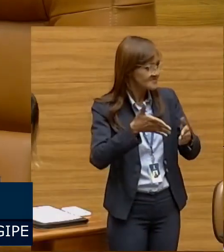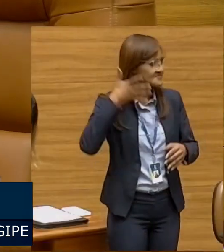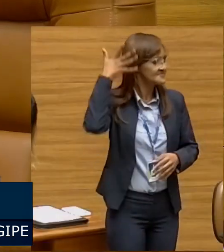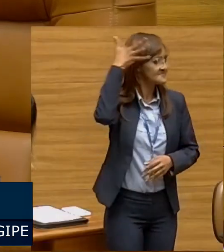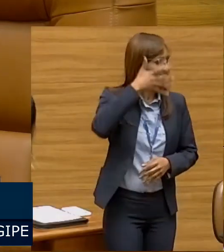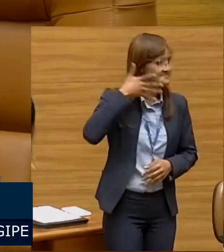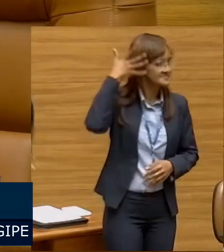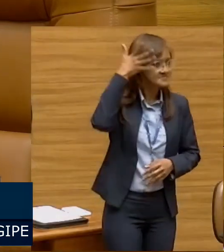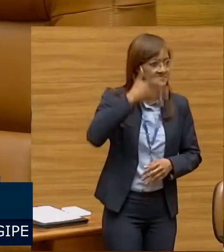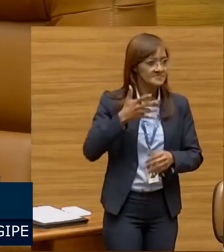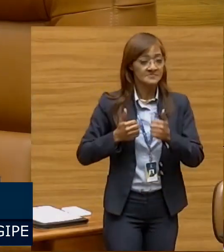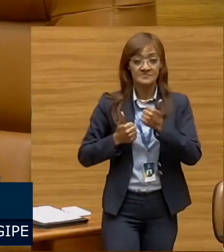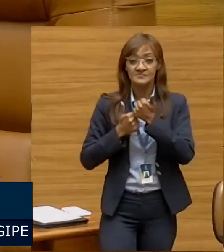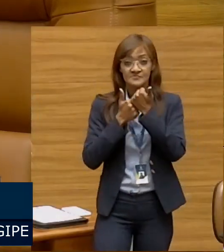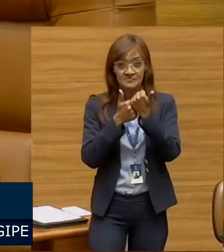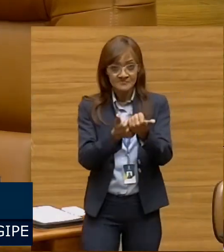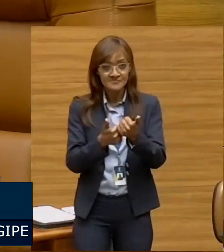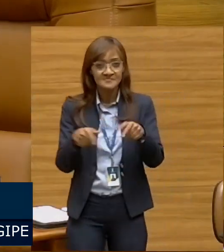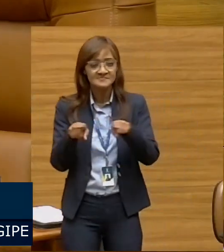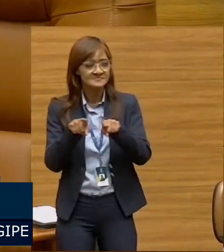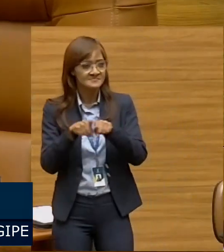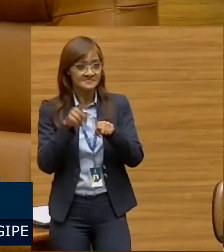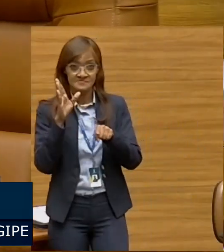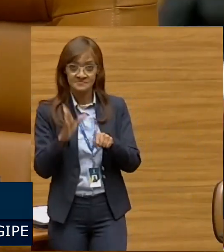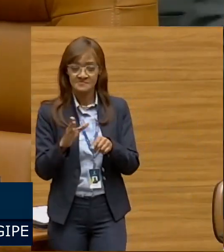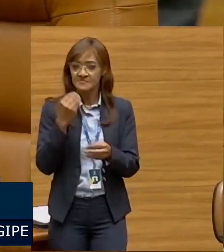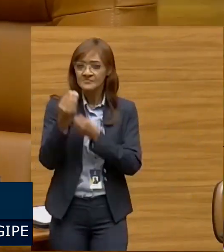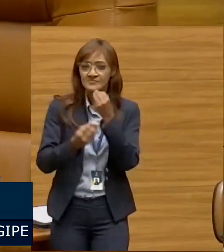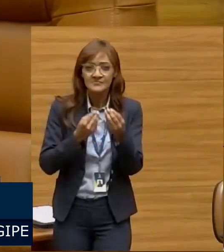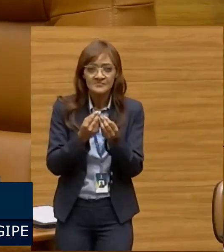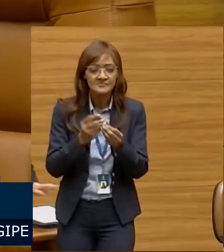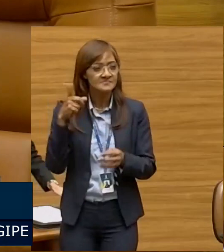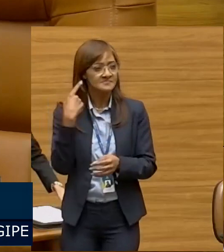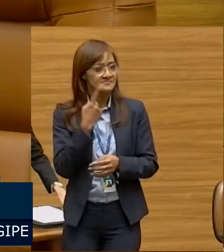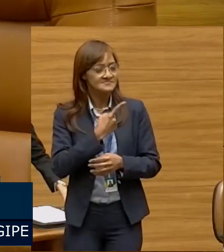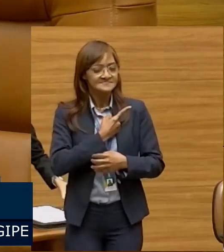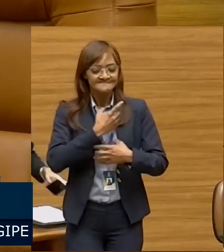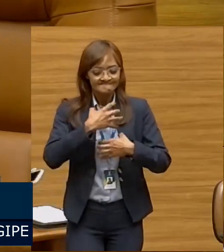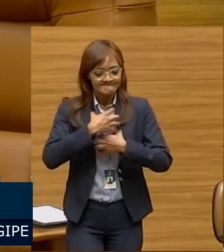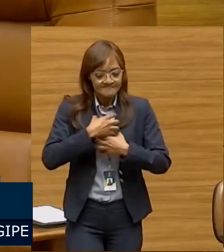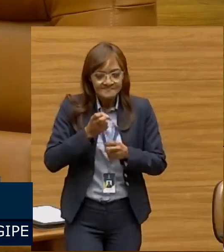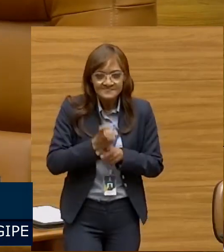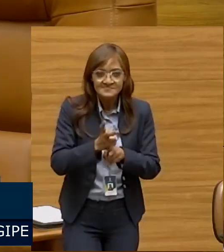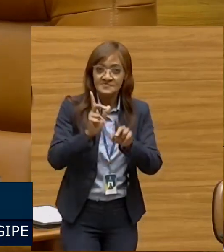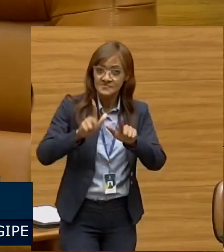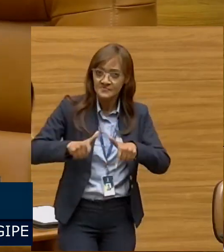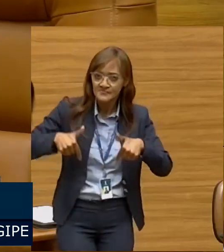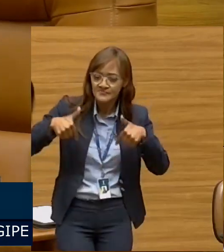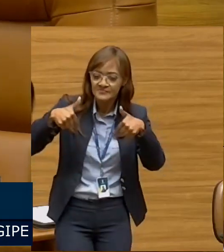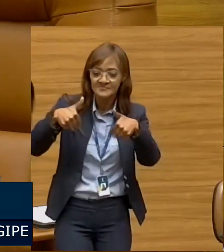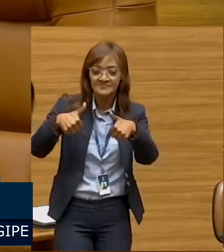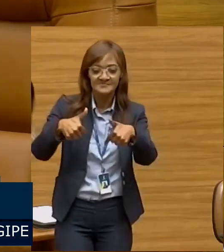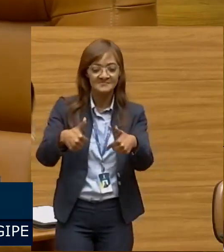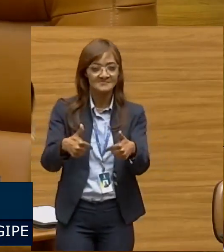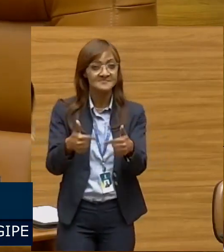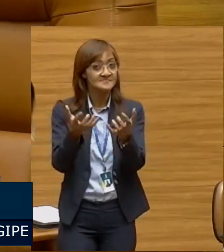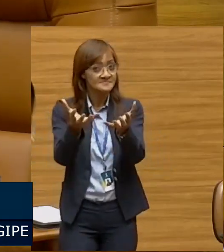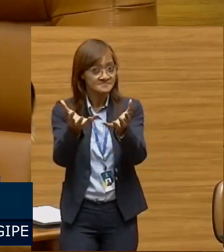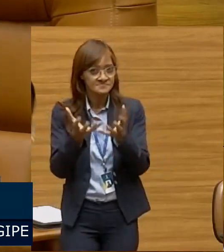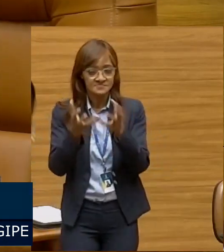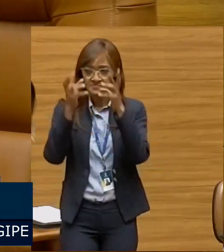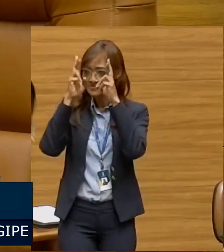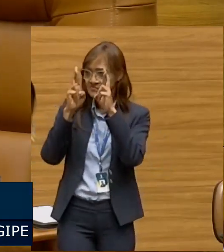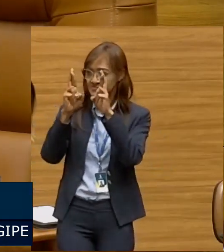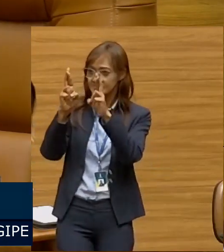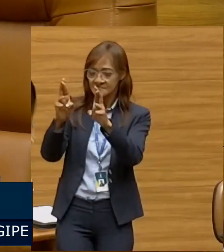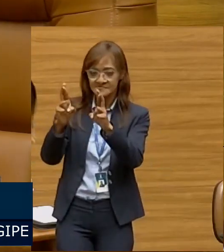a sua contribuição e finalizar com isso, que é algo que a gente sempre luta, que a gente sempre deseja, o